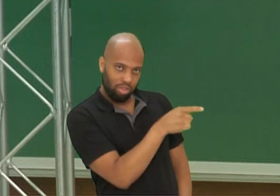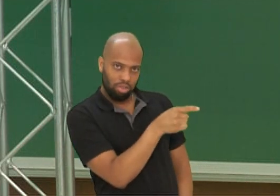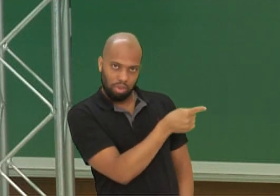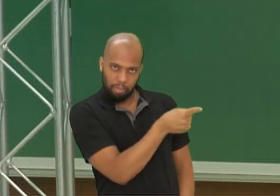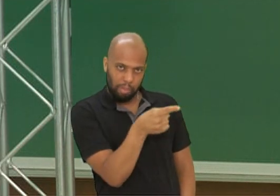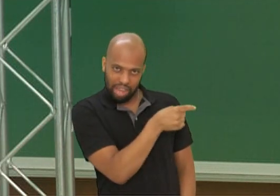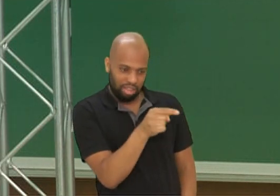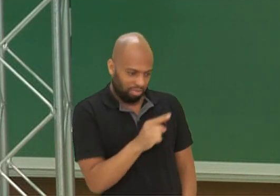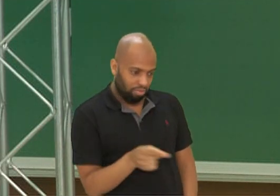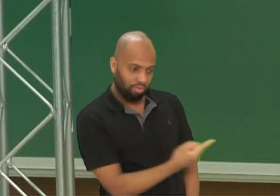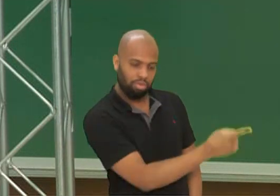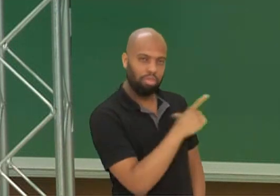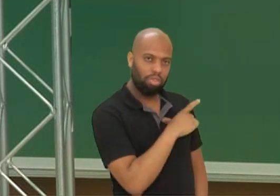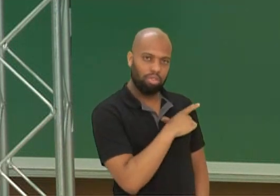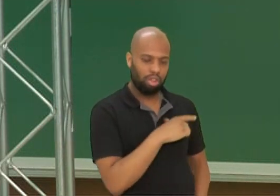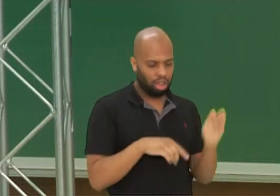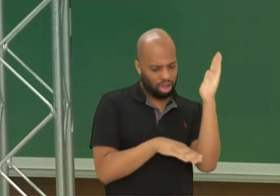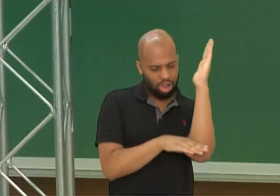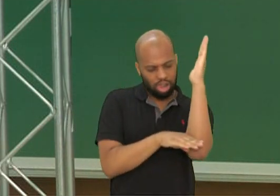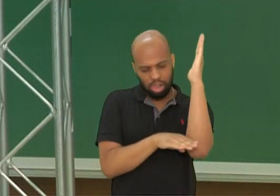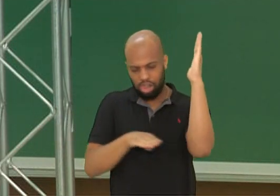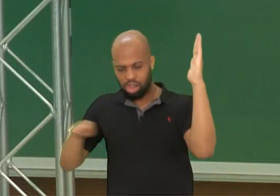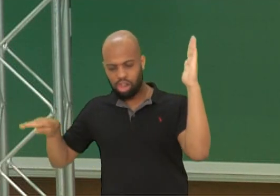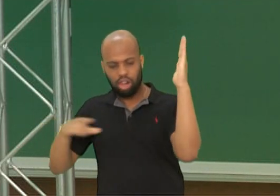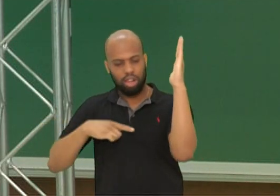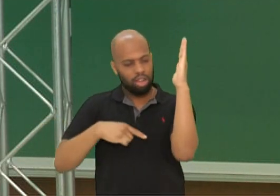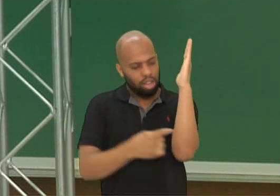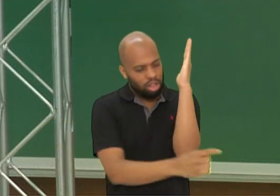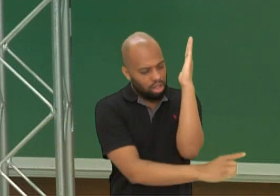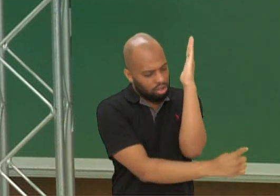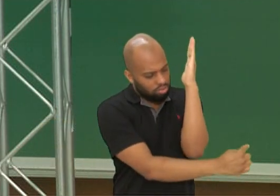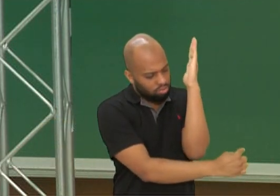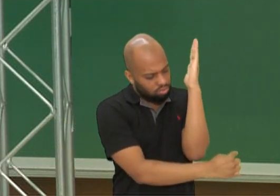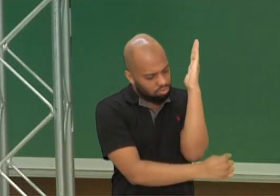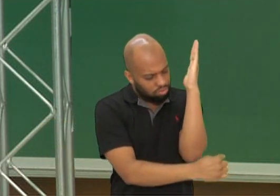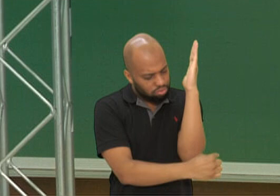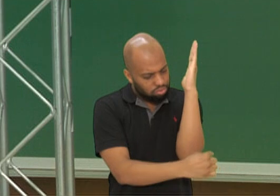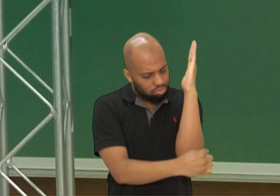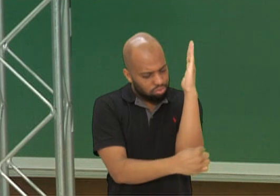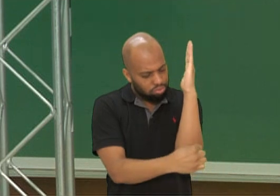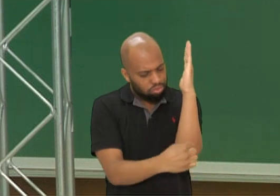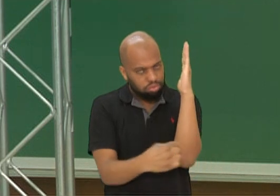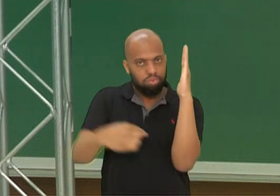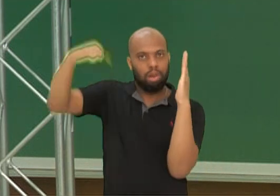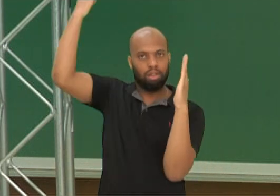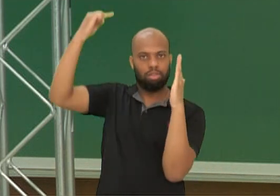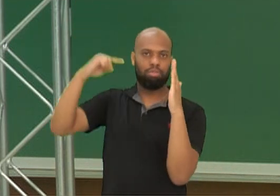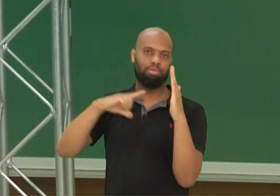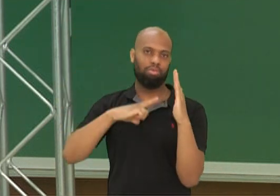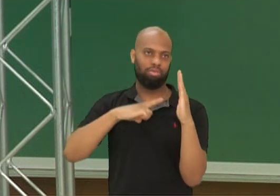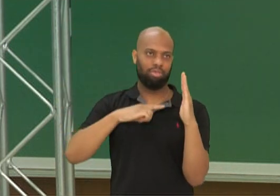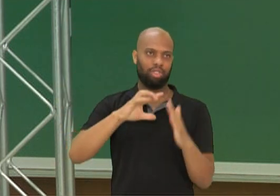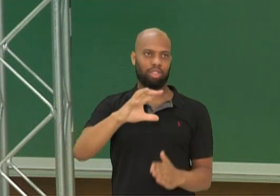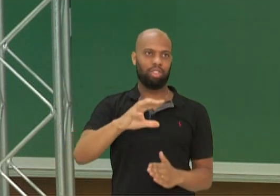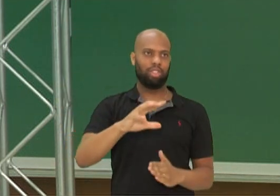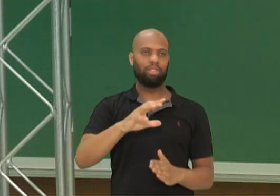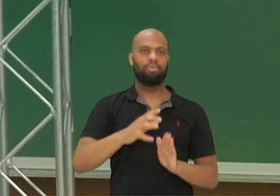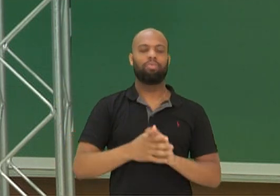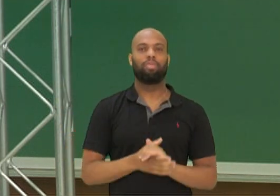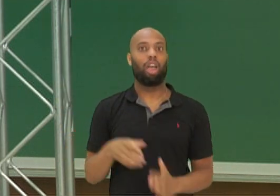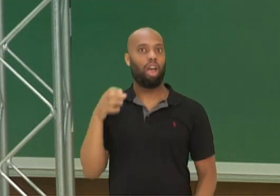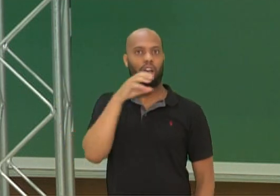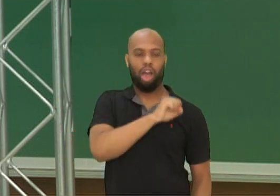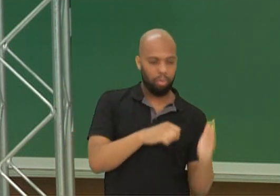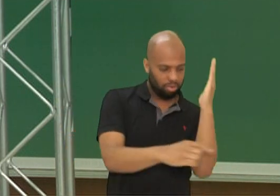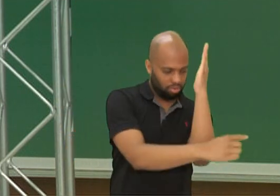x, vai aumentando devagarinho o valor, né? Bem, passa muito, muito próximo do eixo e